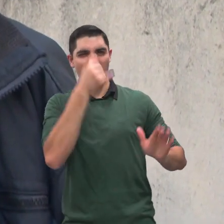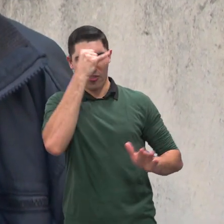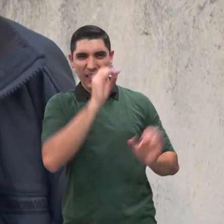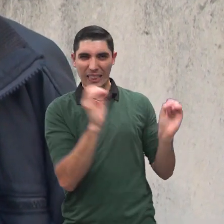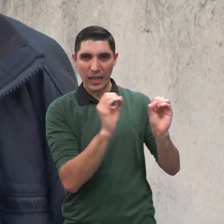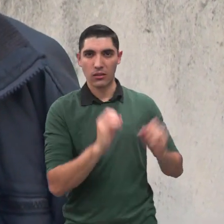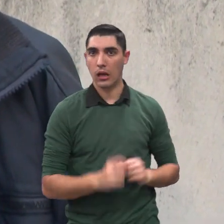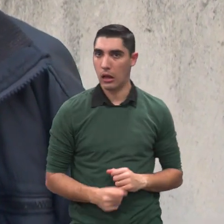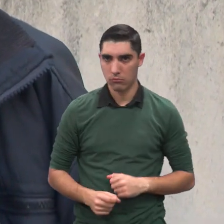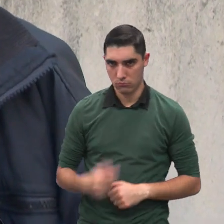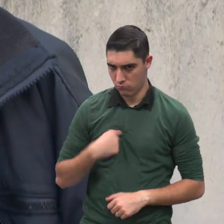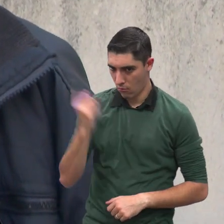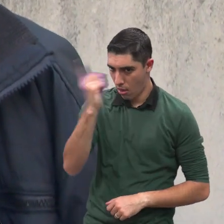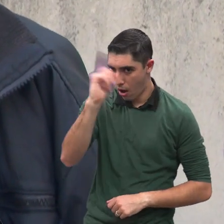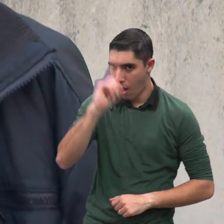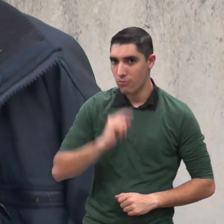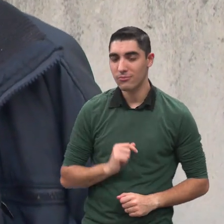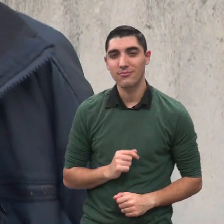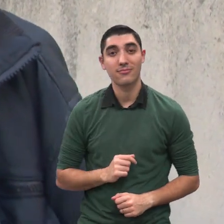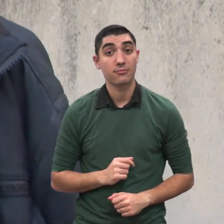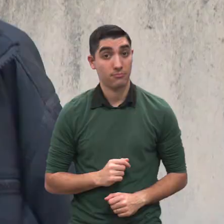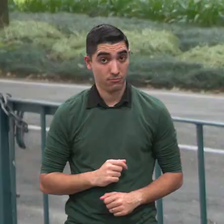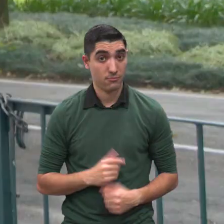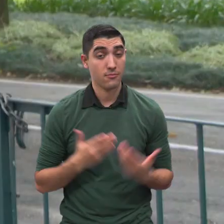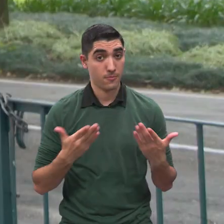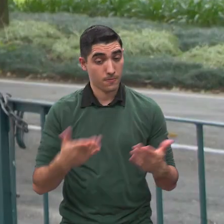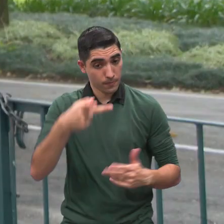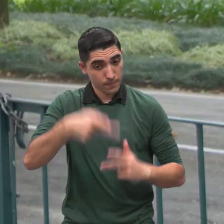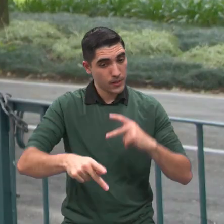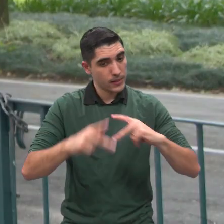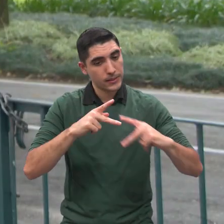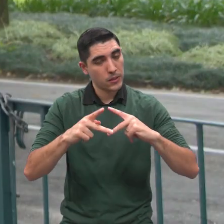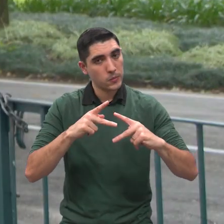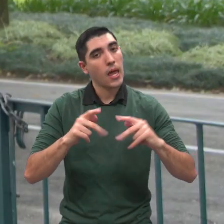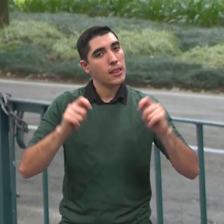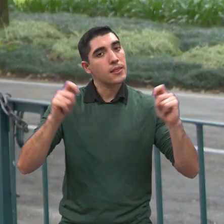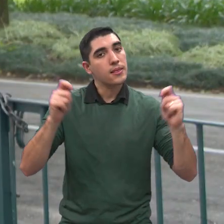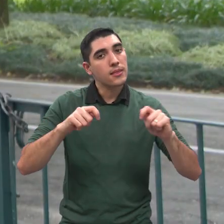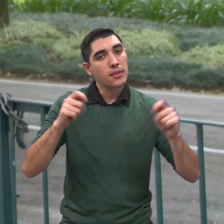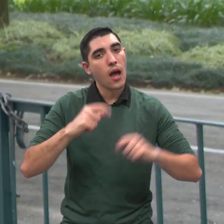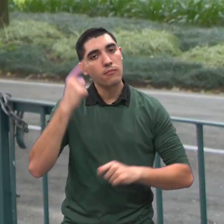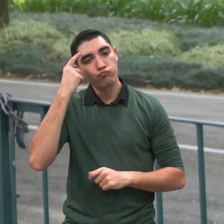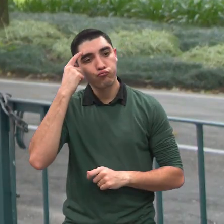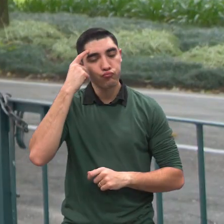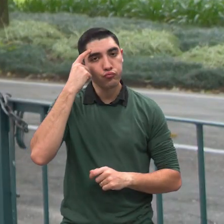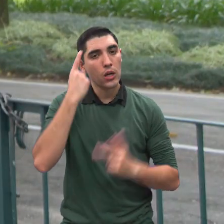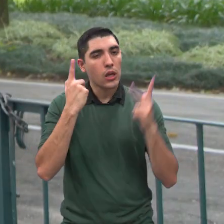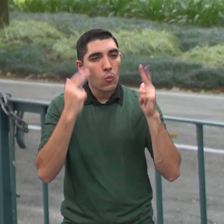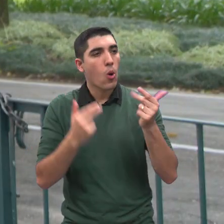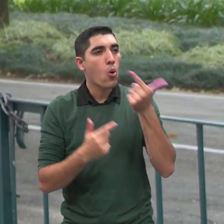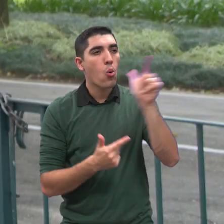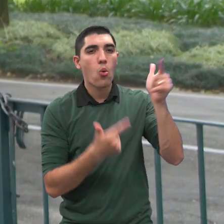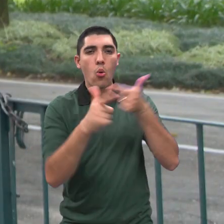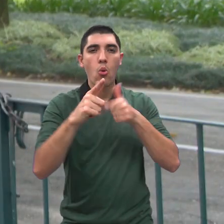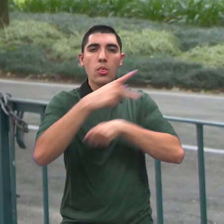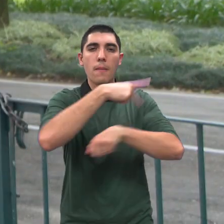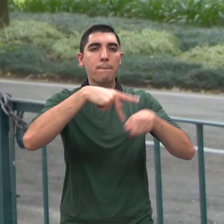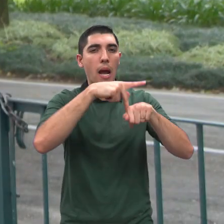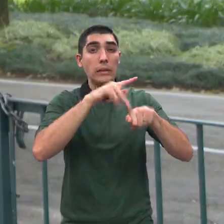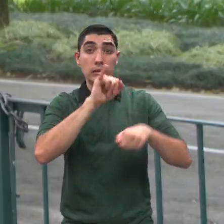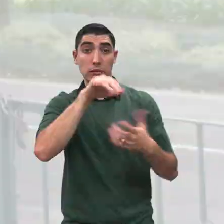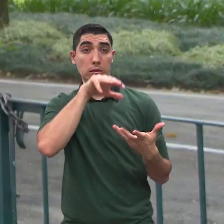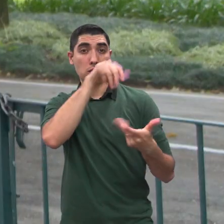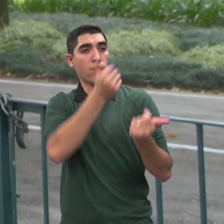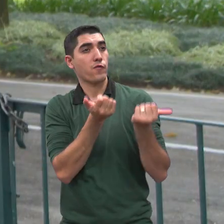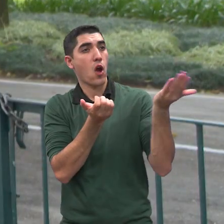muro nenhum, sem portão? De jeito nenhum. São José, eu acho que tem tudo para estar bem ligado a grandes exemplos